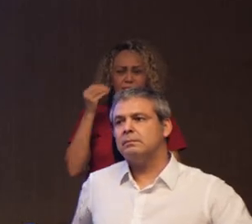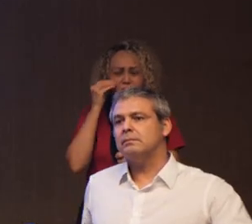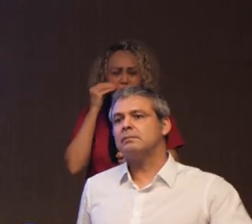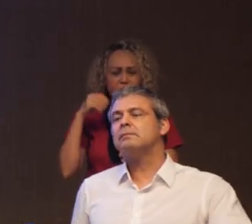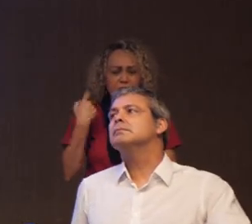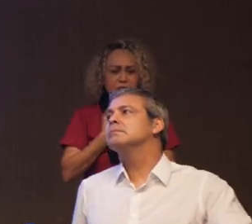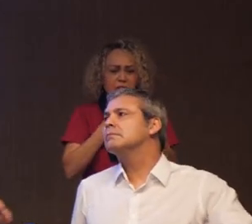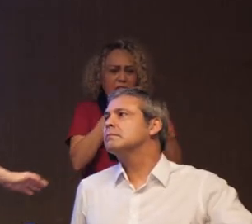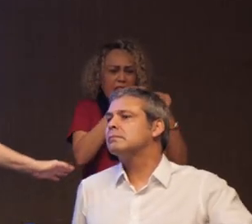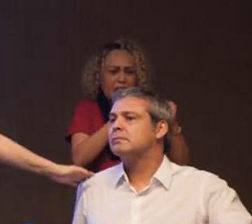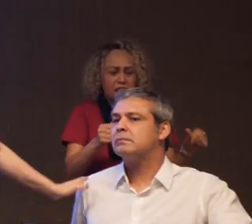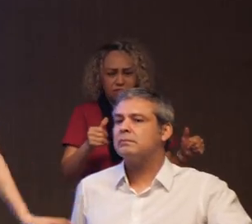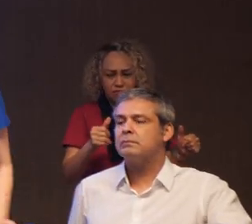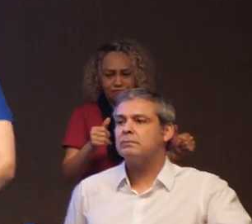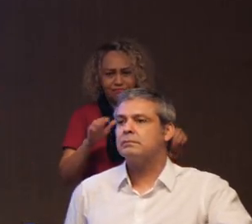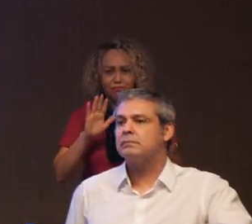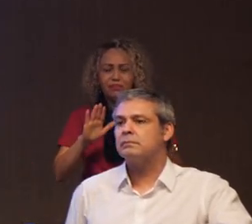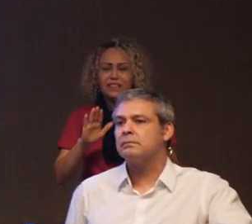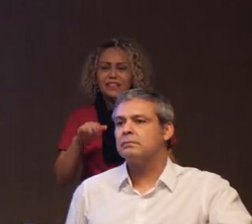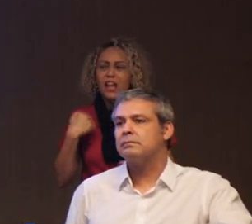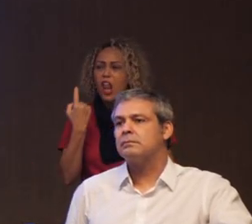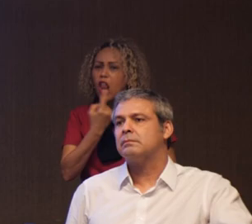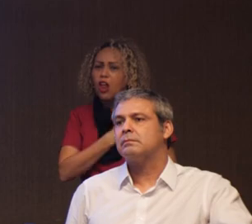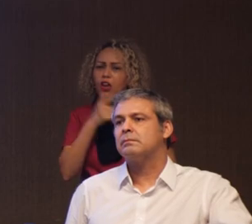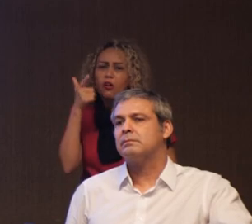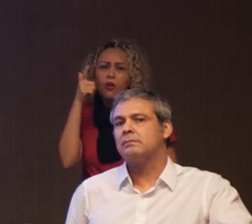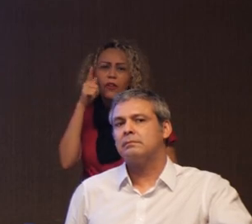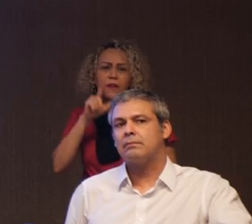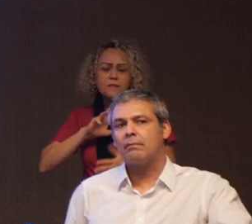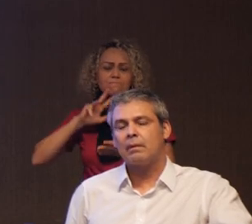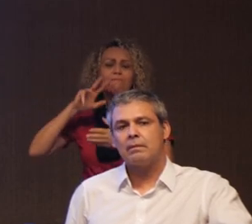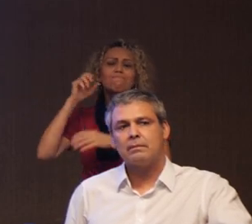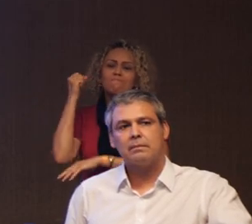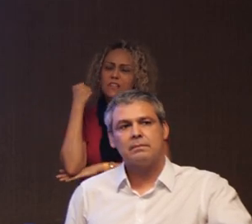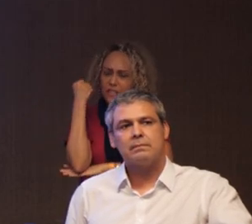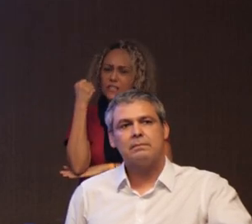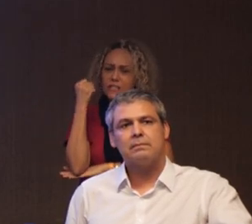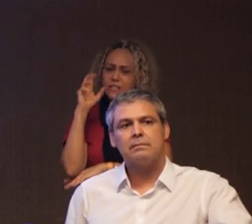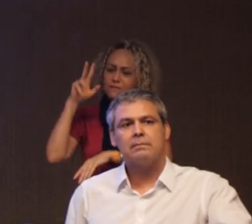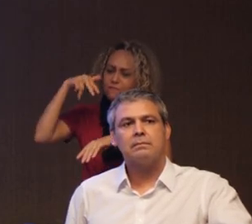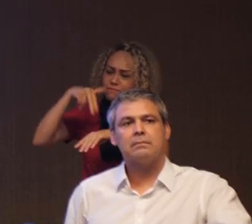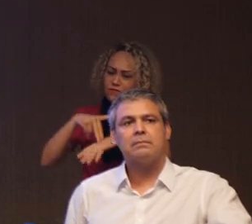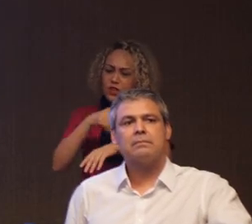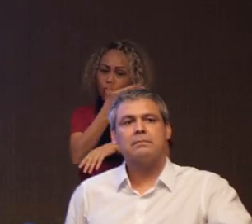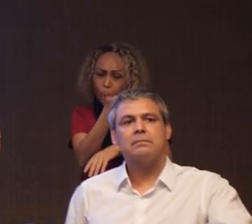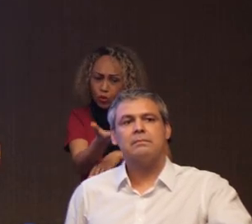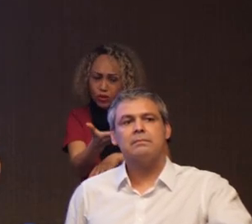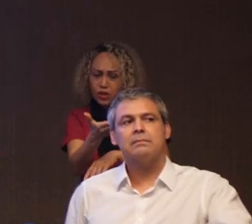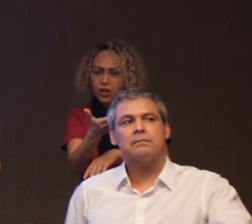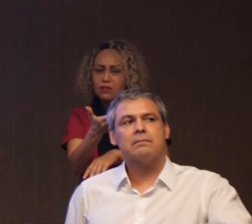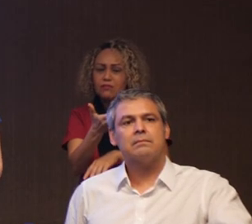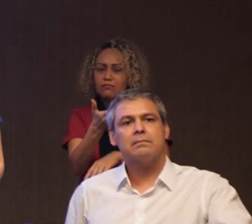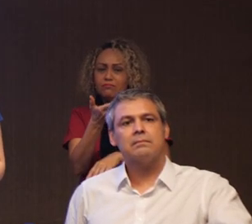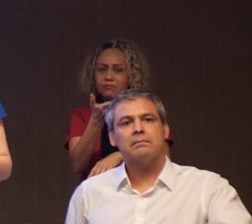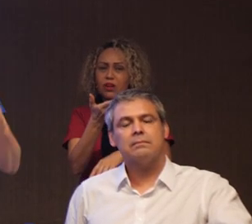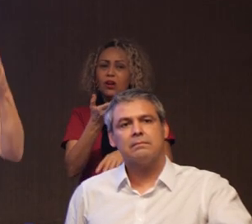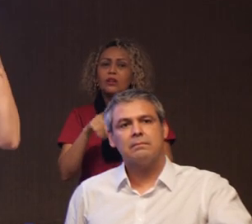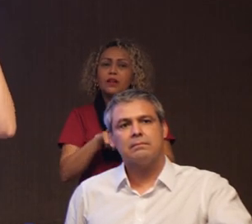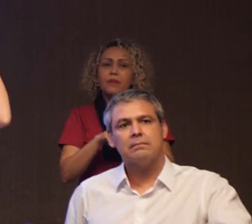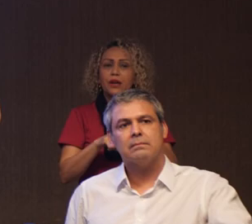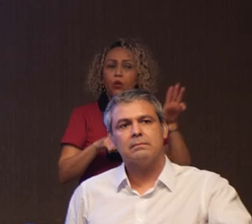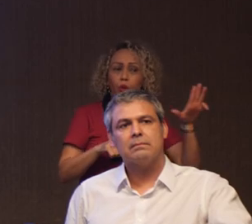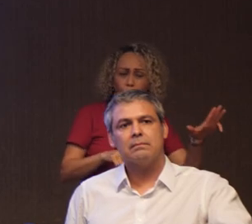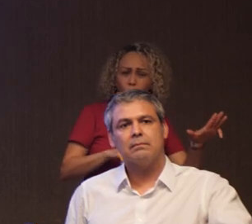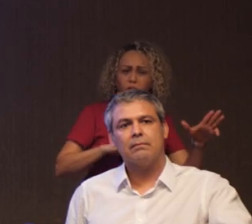resistir, Lindbergh, contigo, com cada companheiro e companheira, com Lula, com tantos companheiros e companheiras que